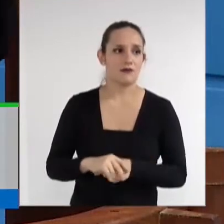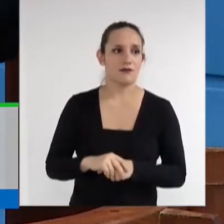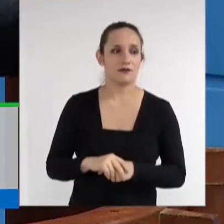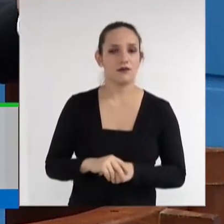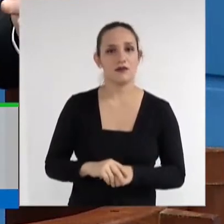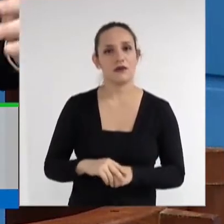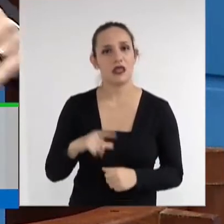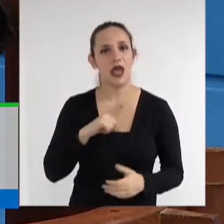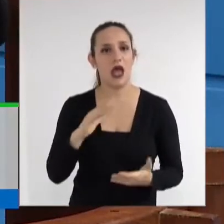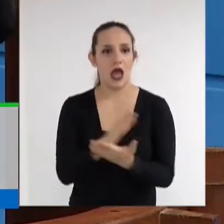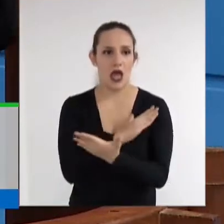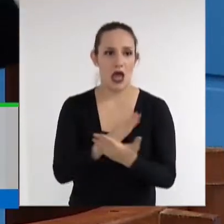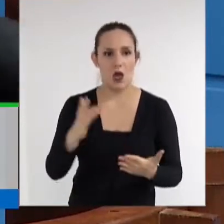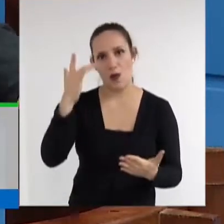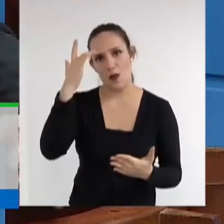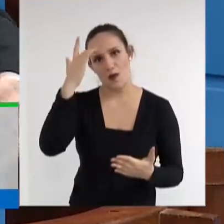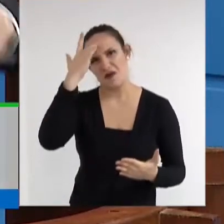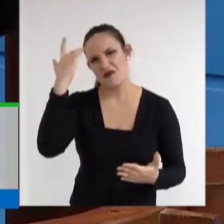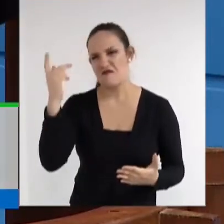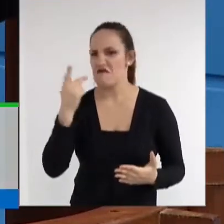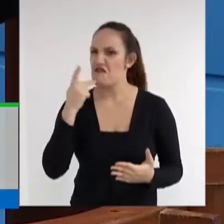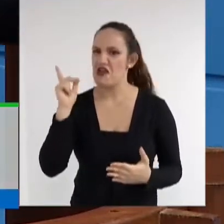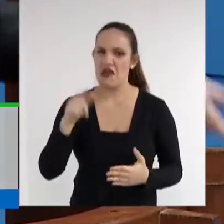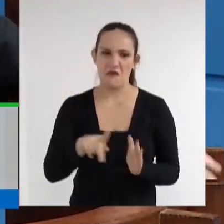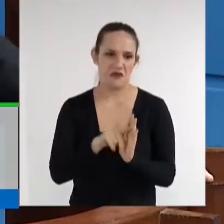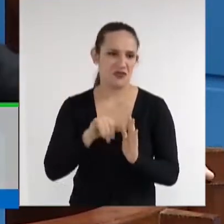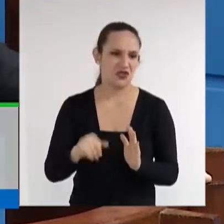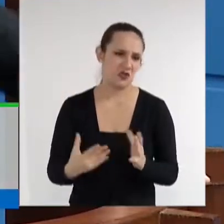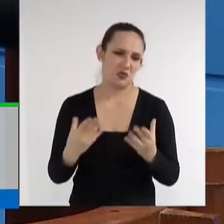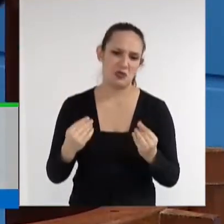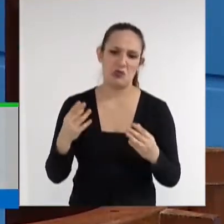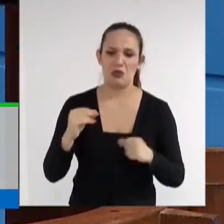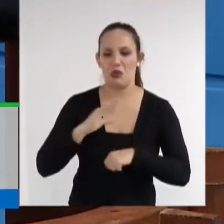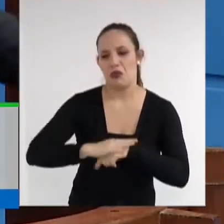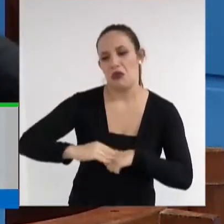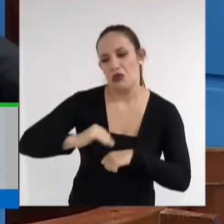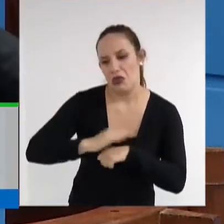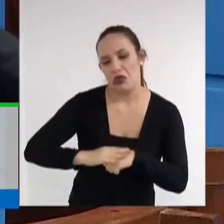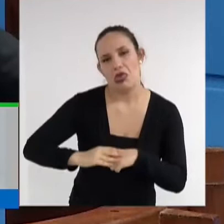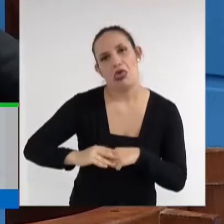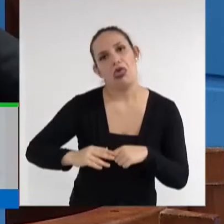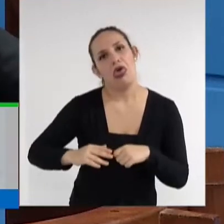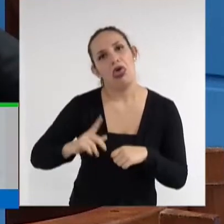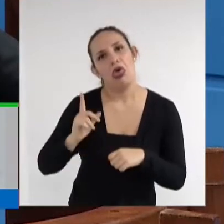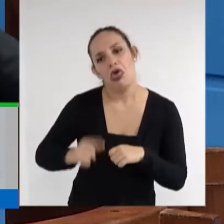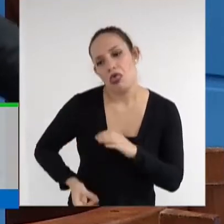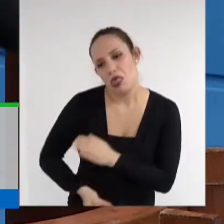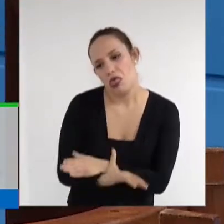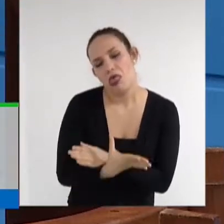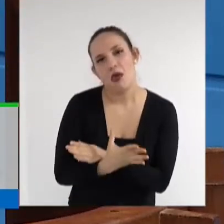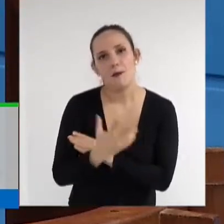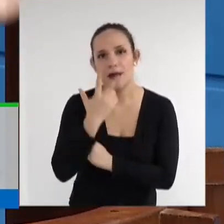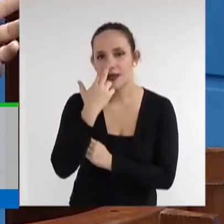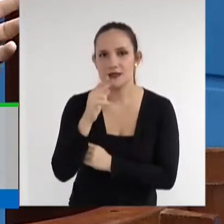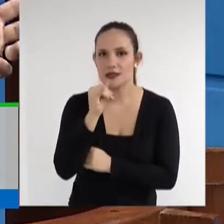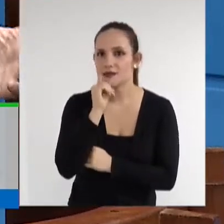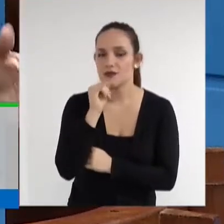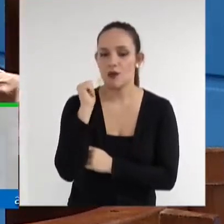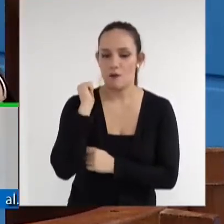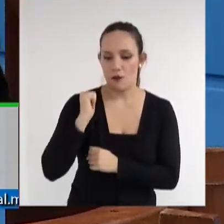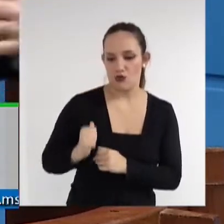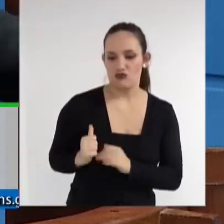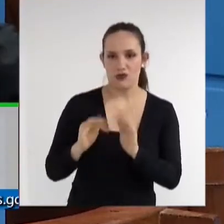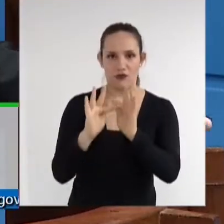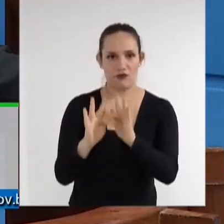eram programas assistencialistas, paternalistas, como, por exemplo, o Bolsa Família. O Bolsa